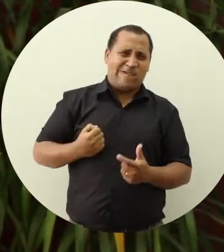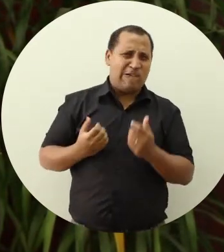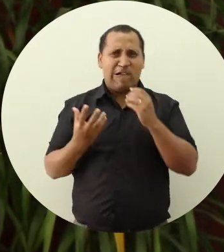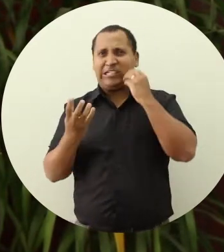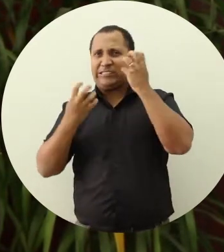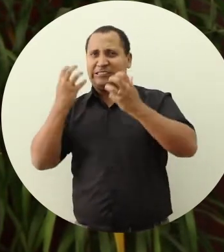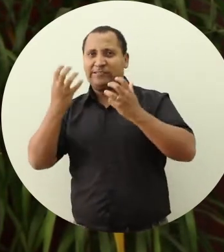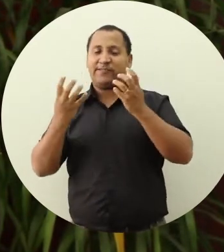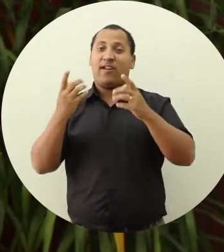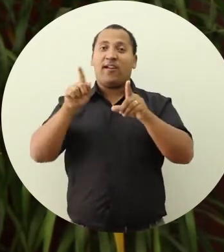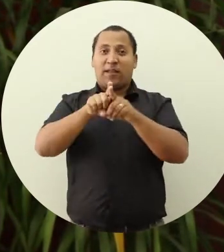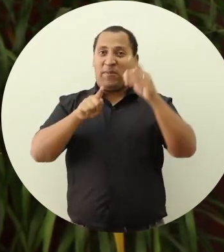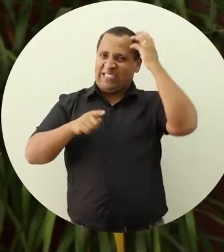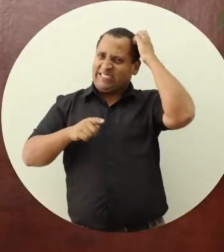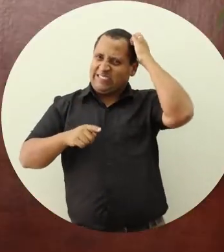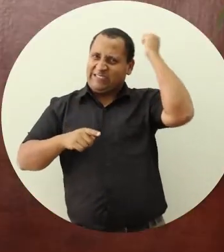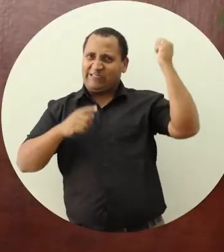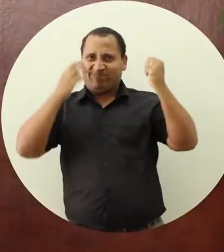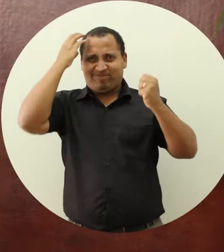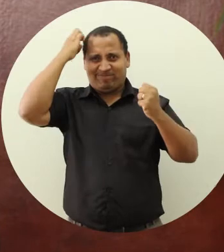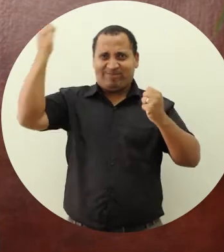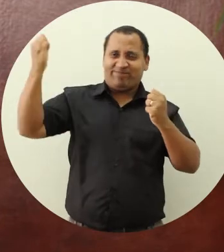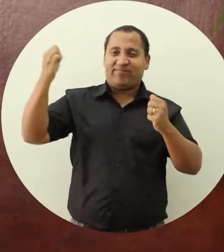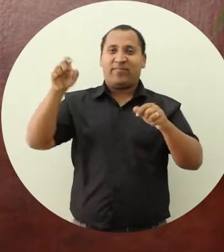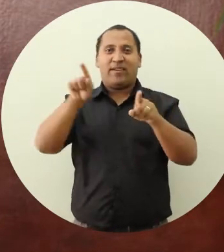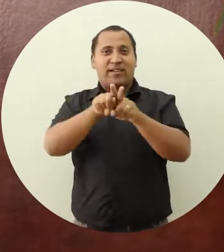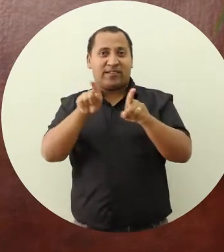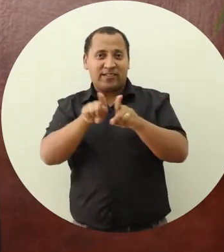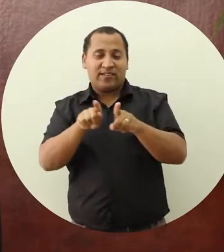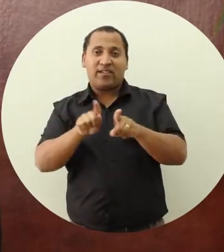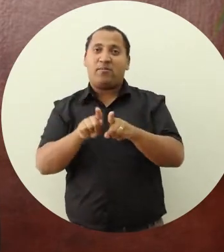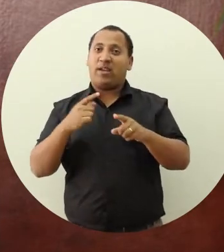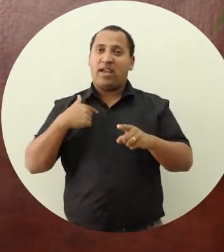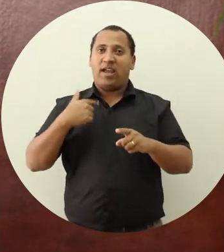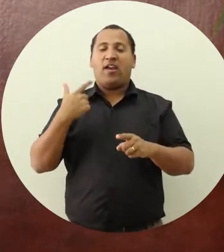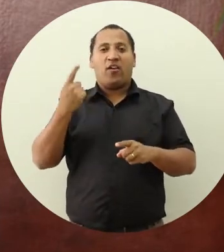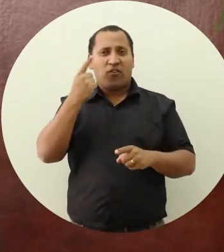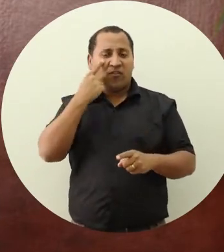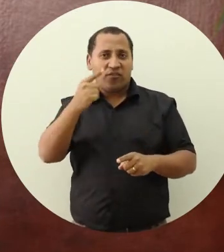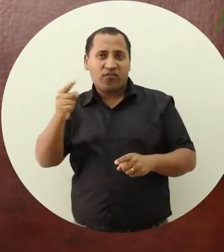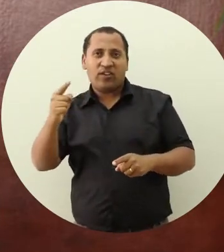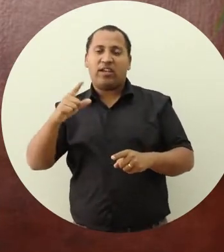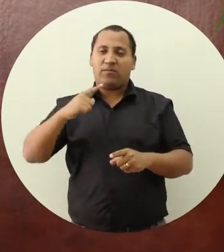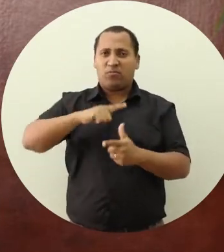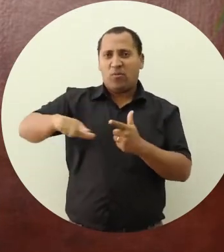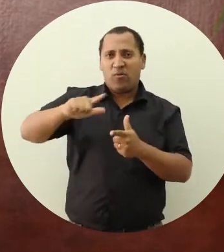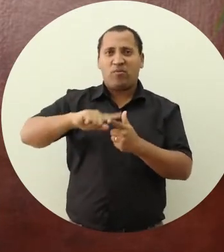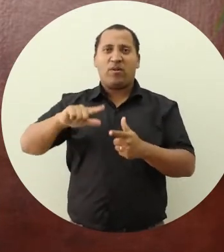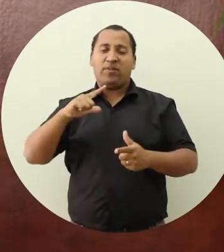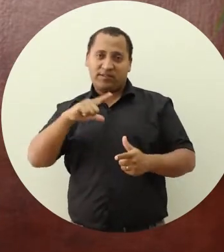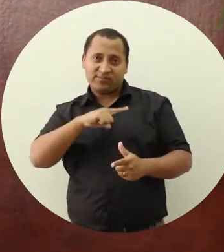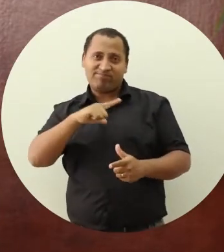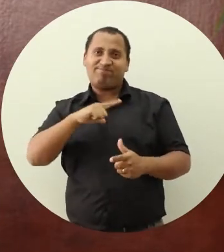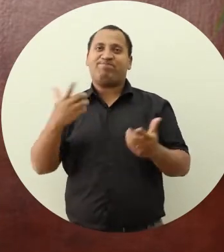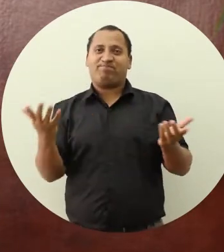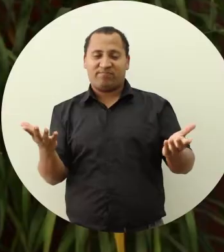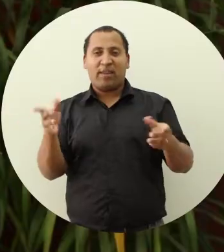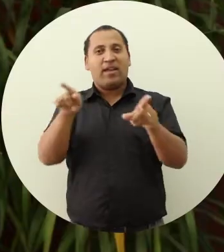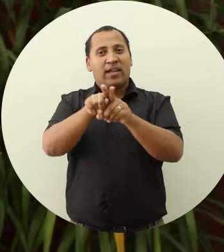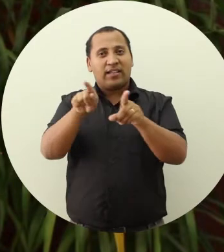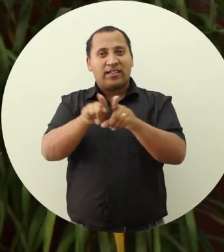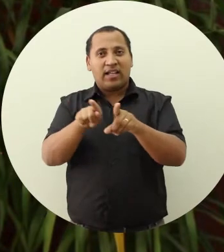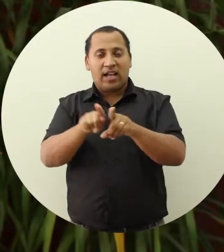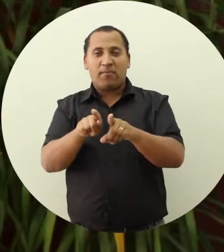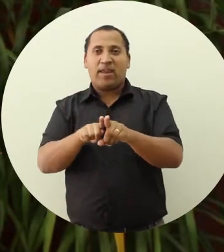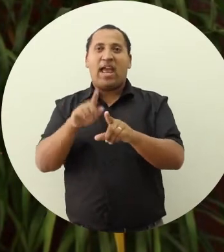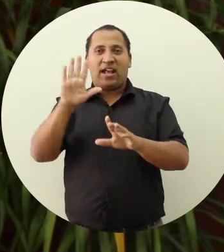os lábios, que arranca cabelo, né, que deixa até a área de alopécia no couro cabeludo, né, a área sem cabelo, sem pelo ali. Ou, por exemplo, o